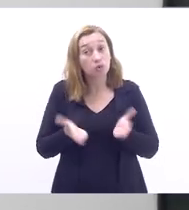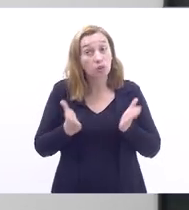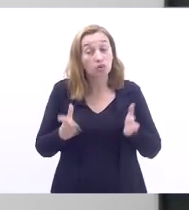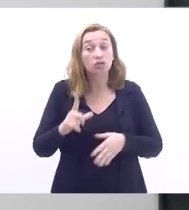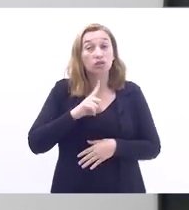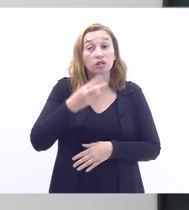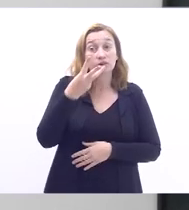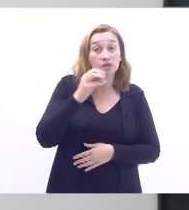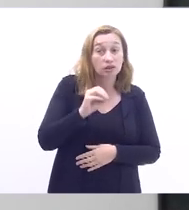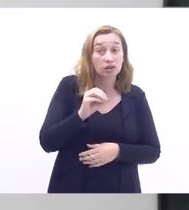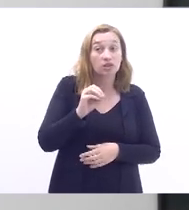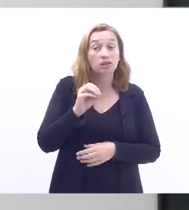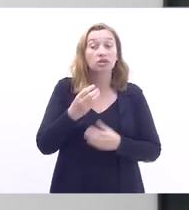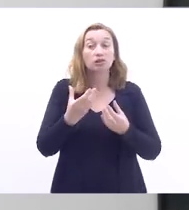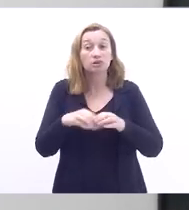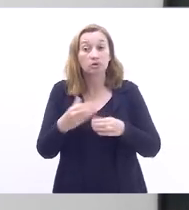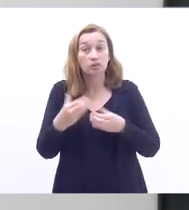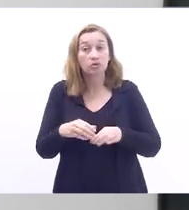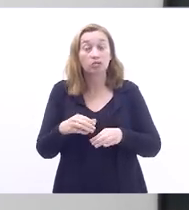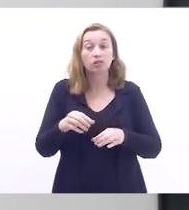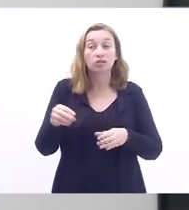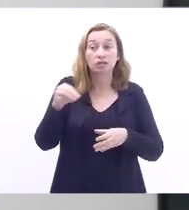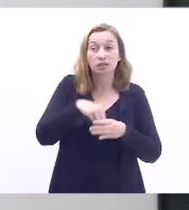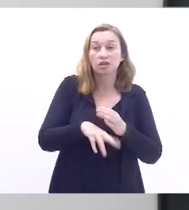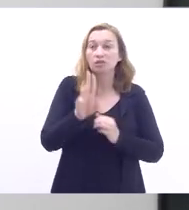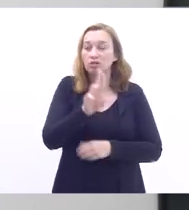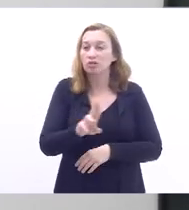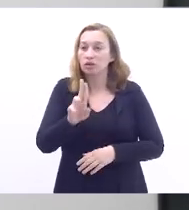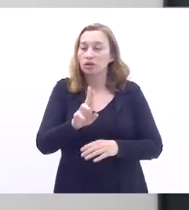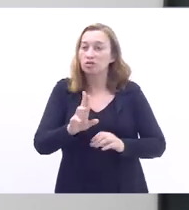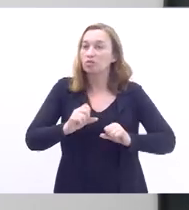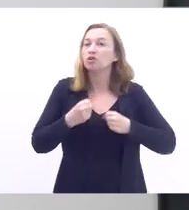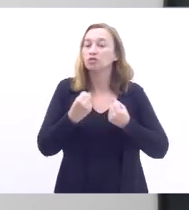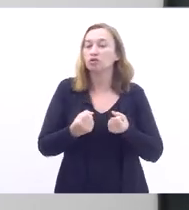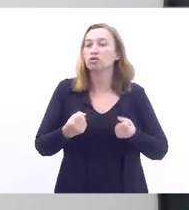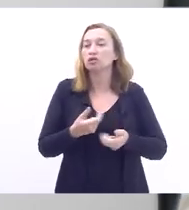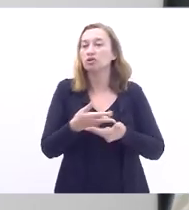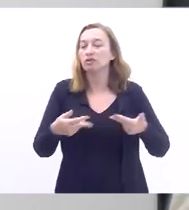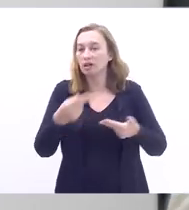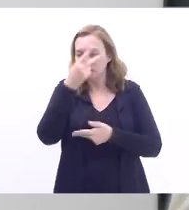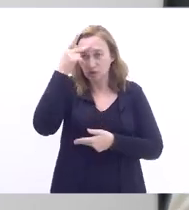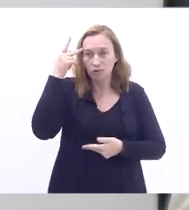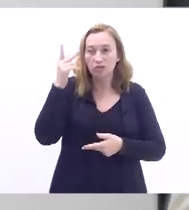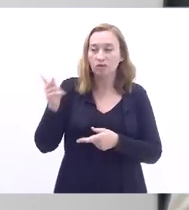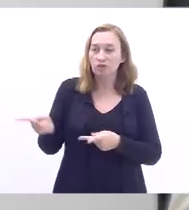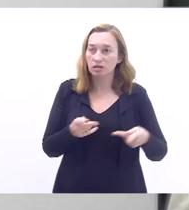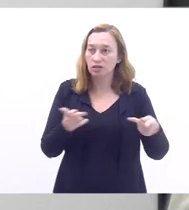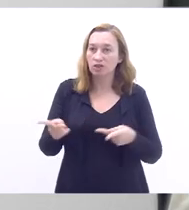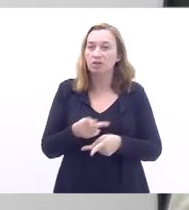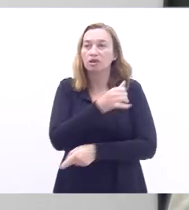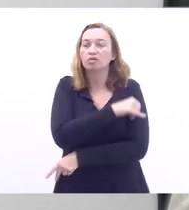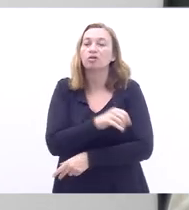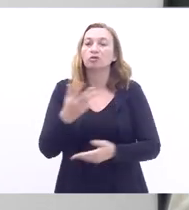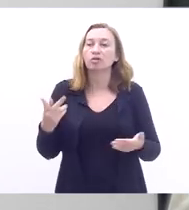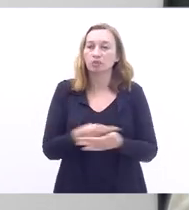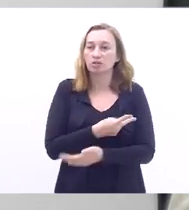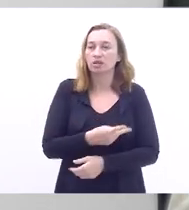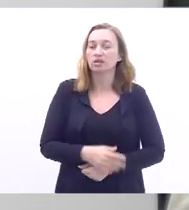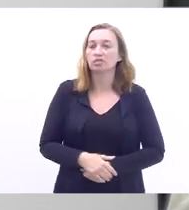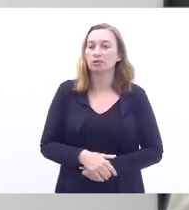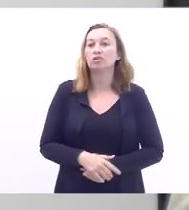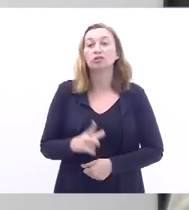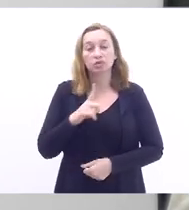temos 30 vagas em concurso dentro da with é pelo esforço de muita gente por muita visita ao Rio para que isso aconteça